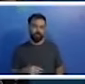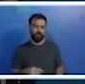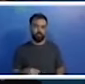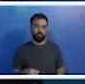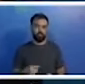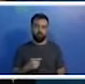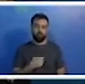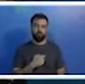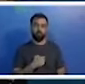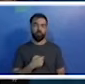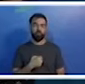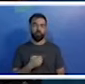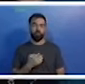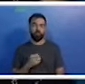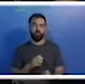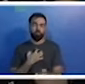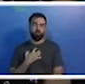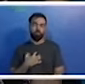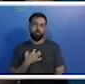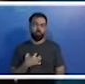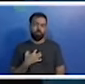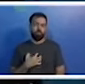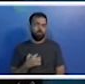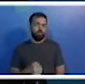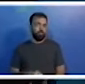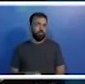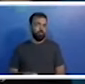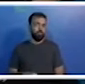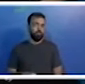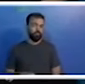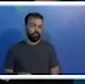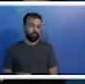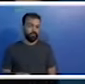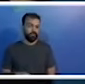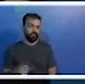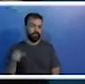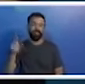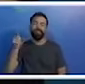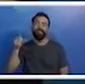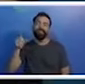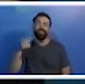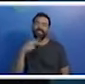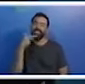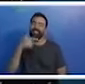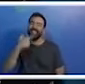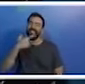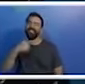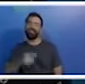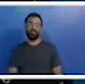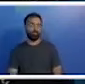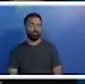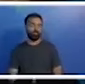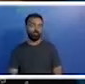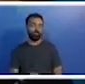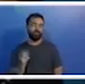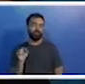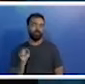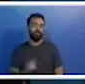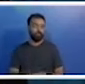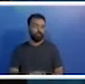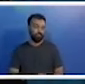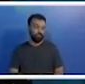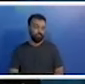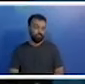dor de ficar brava Será que ela está perguntando alguma coisa e essa aqui tá dando risada apontando hahaha que será que ela tá dizendo